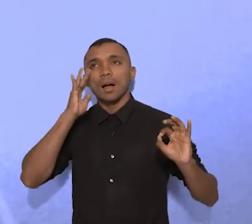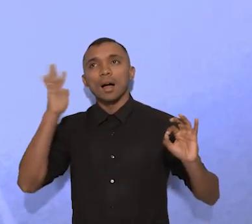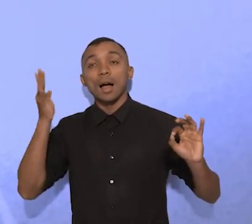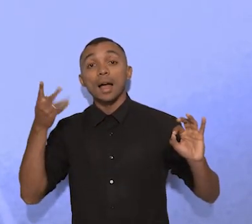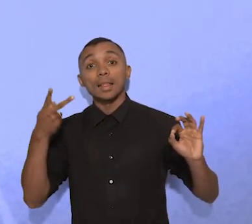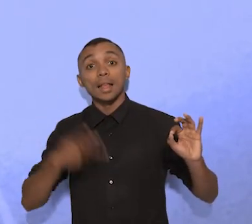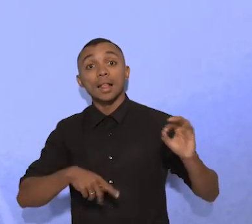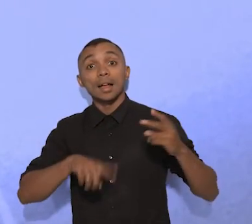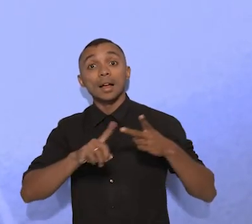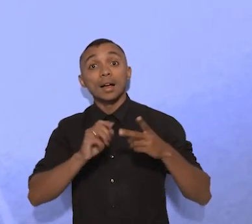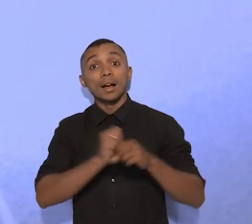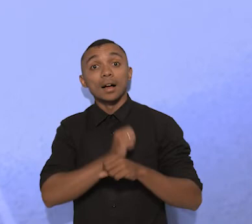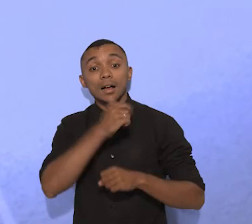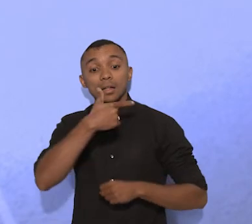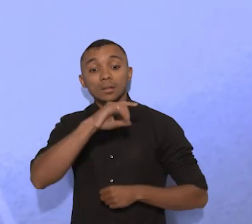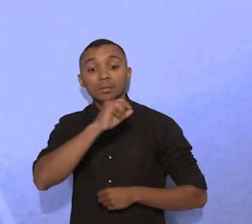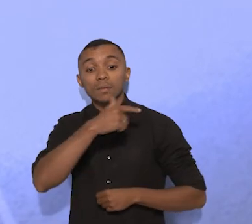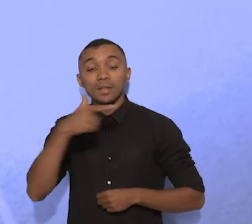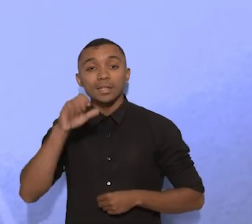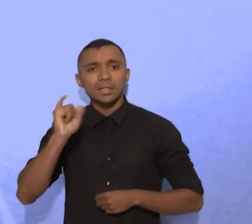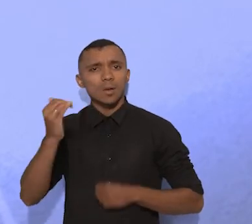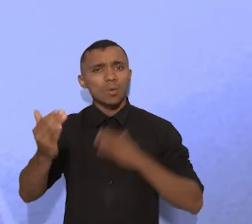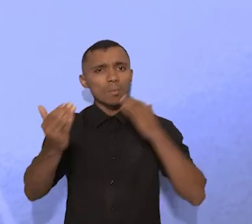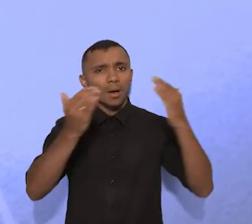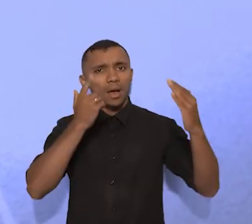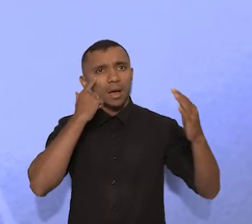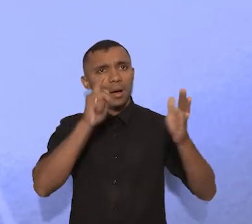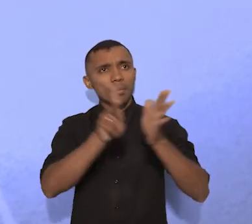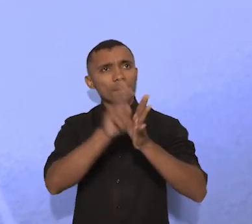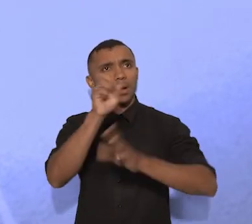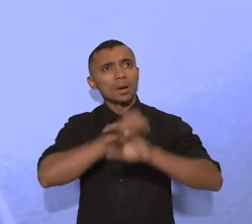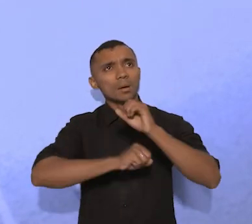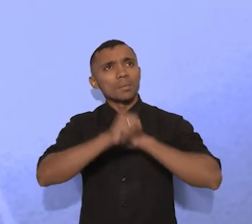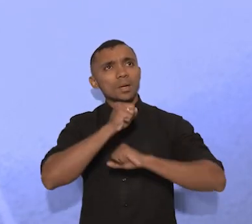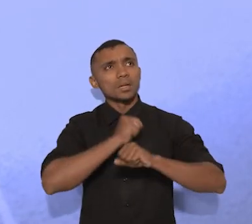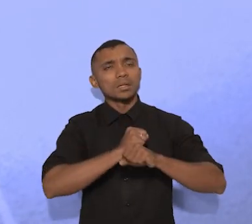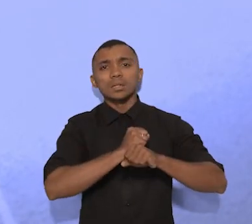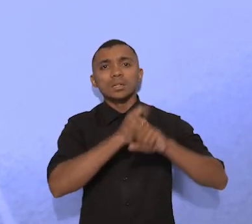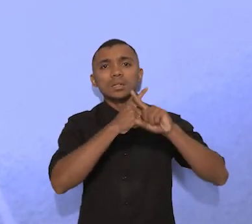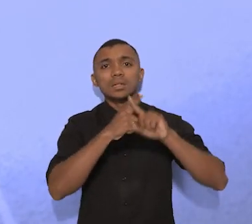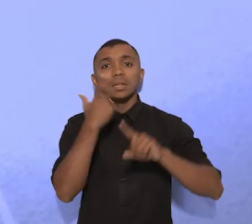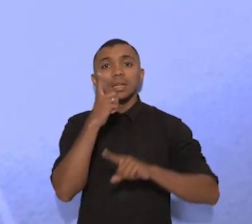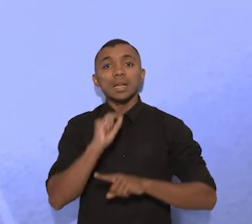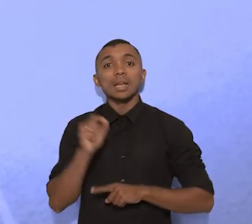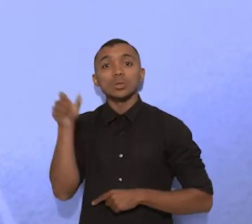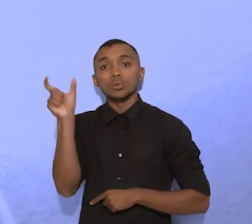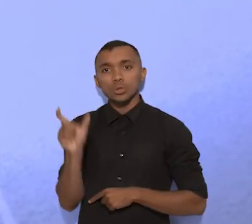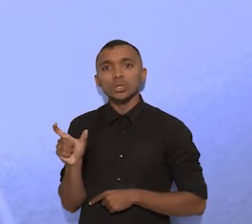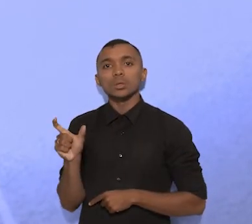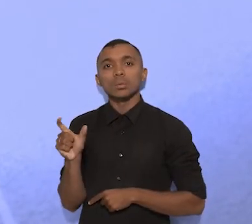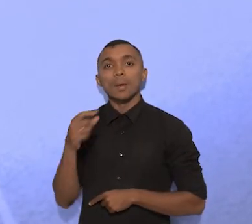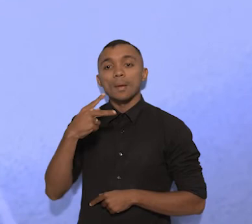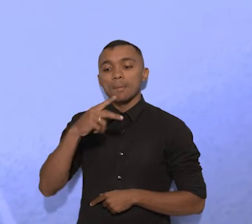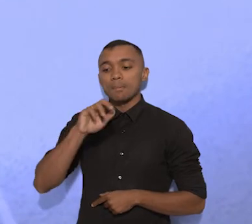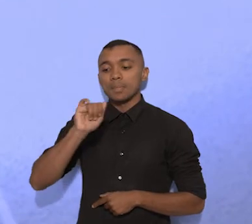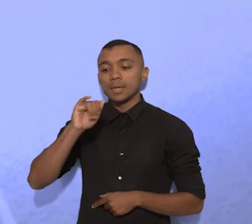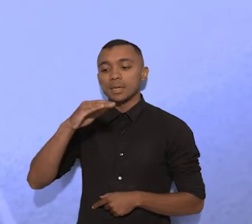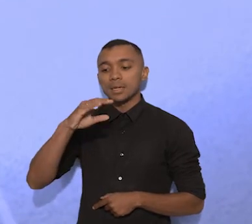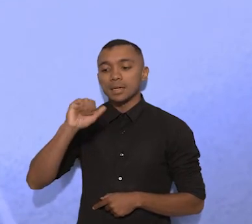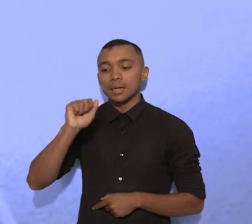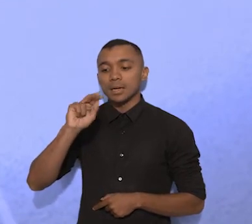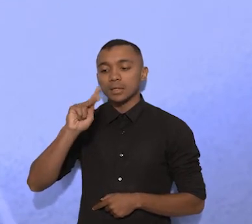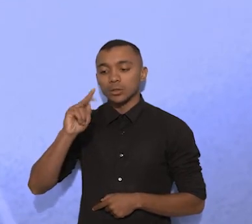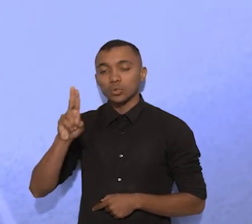desse ano. Se você pegar daquela excelência da temporada passada, só o Pikachu manteve o nível e até melhorou. É. Né? Porque